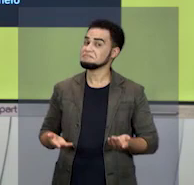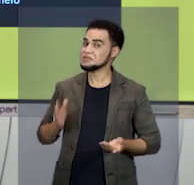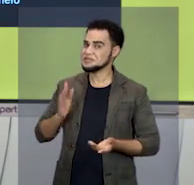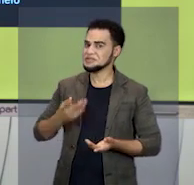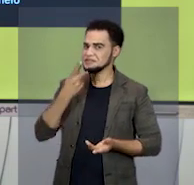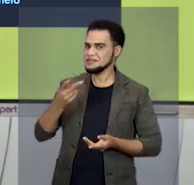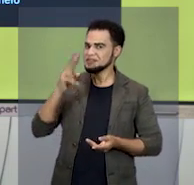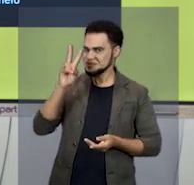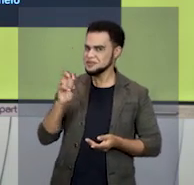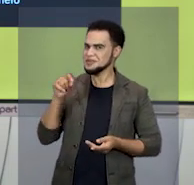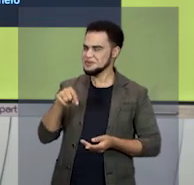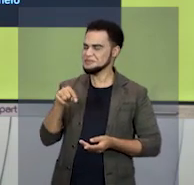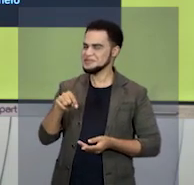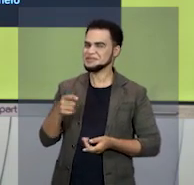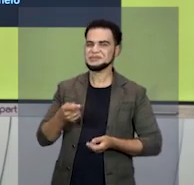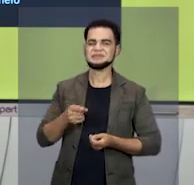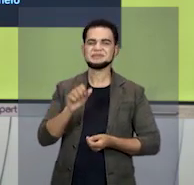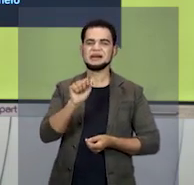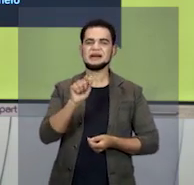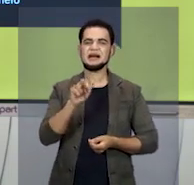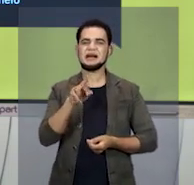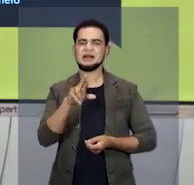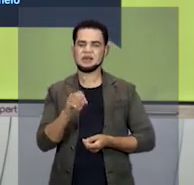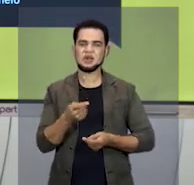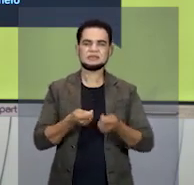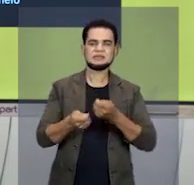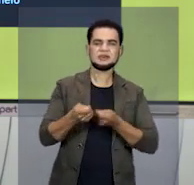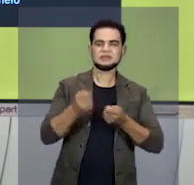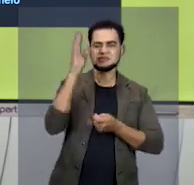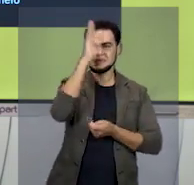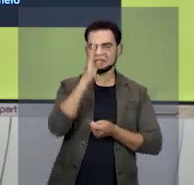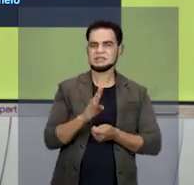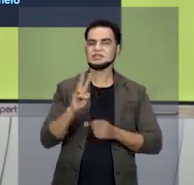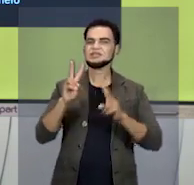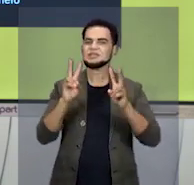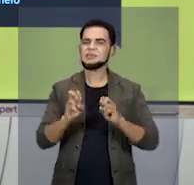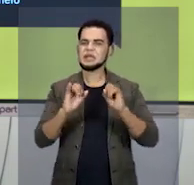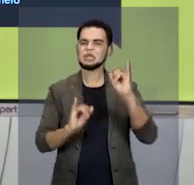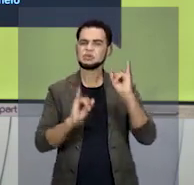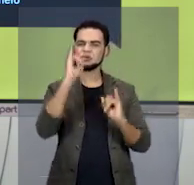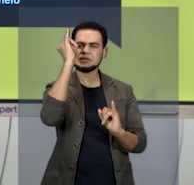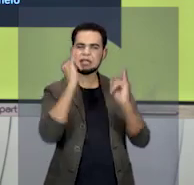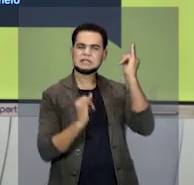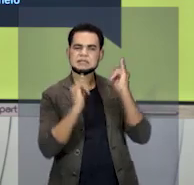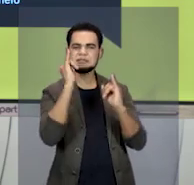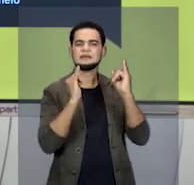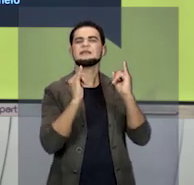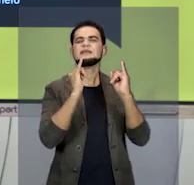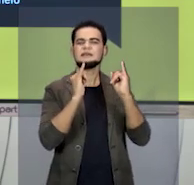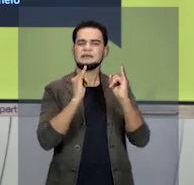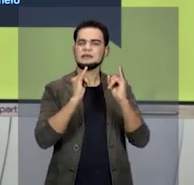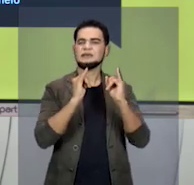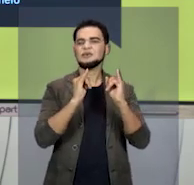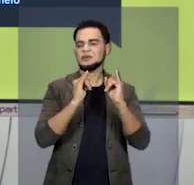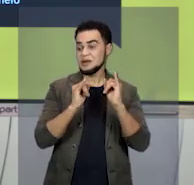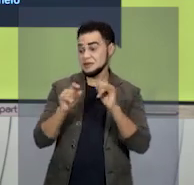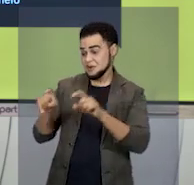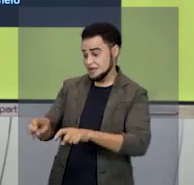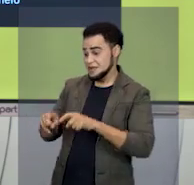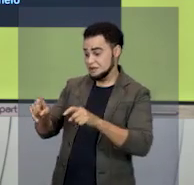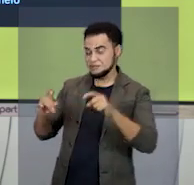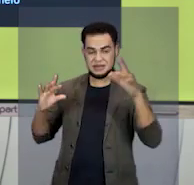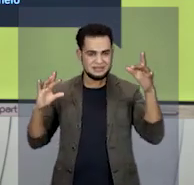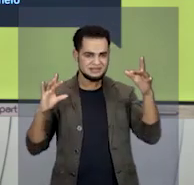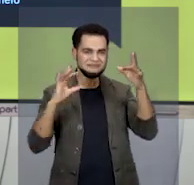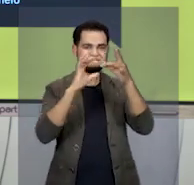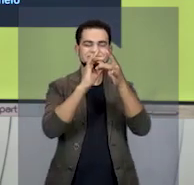agronegócio brasileiro, ou seja, essa relação entre a industrialização e o campo, que ficaram cada vez mais próximos, E, claro, o